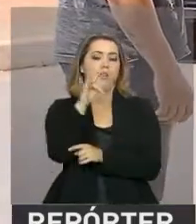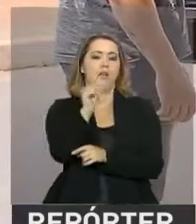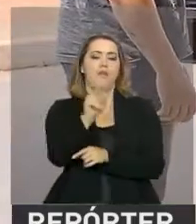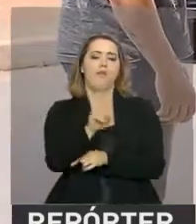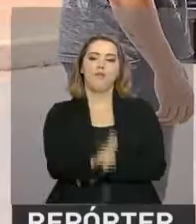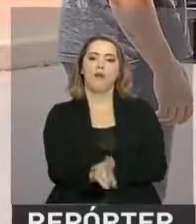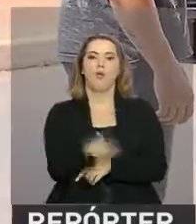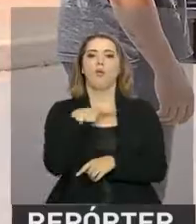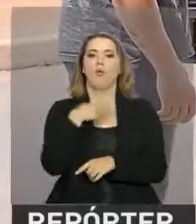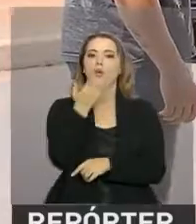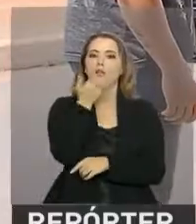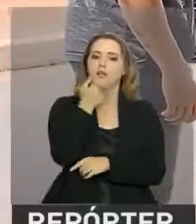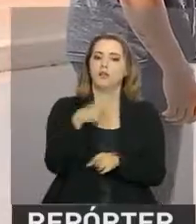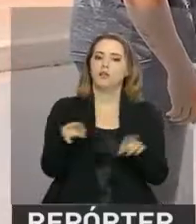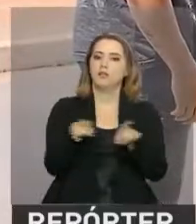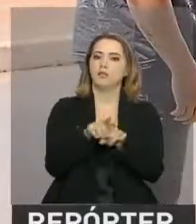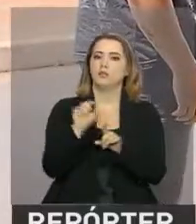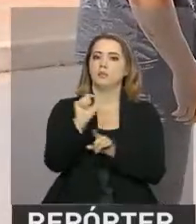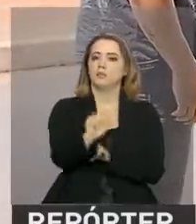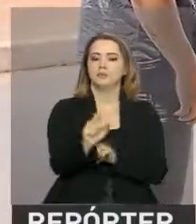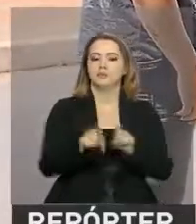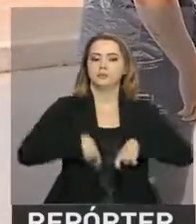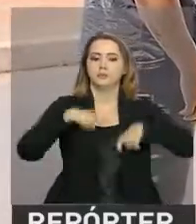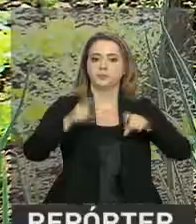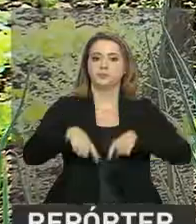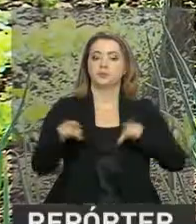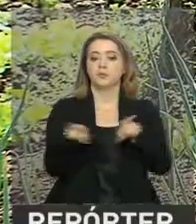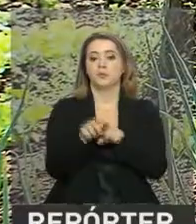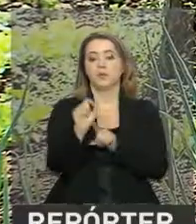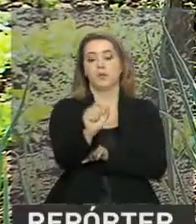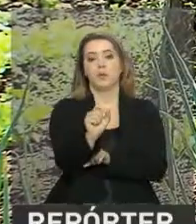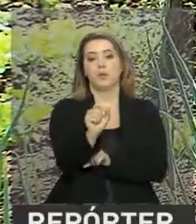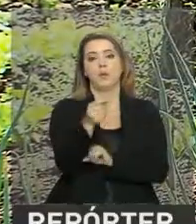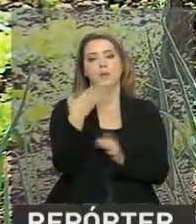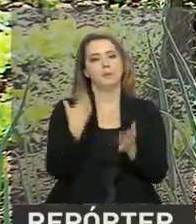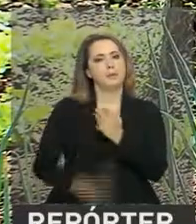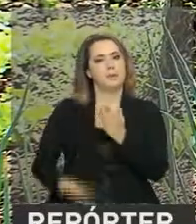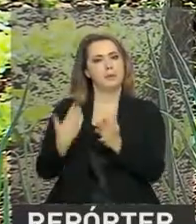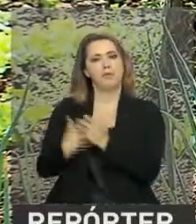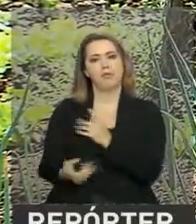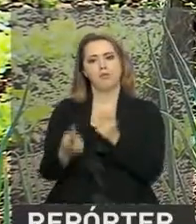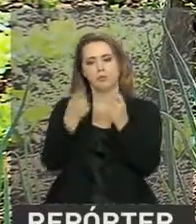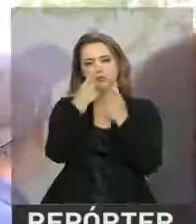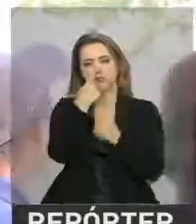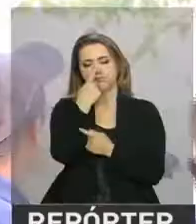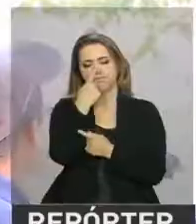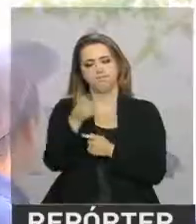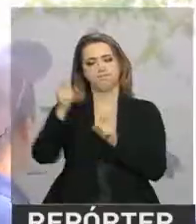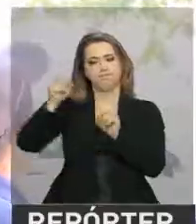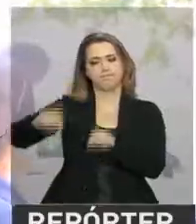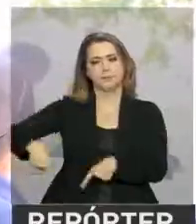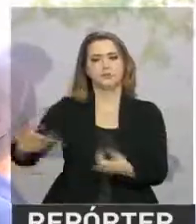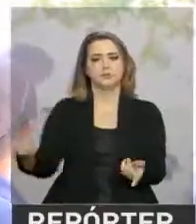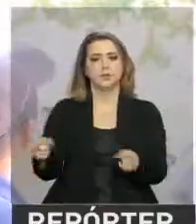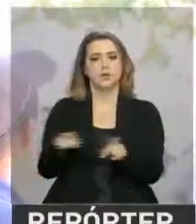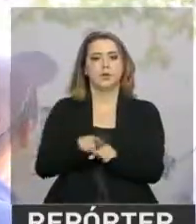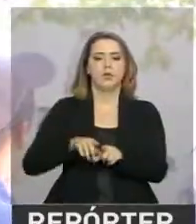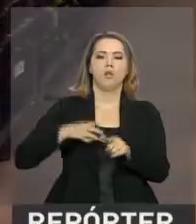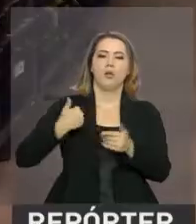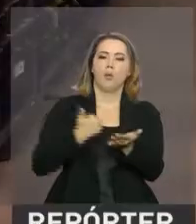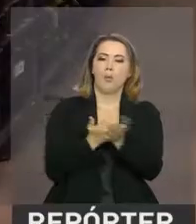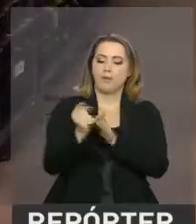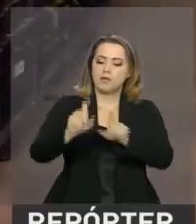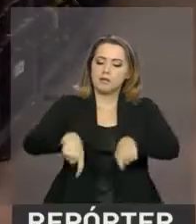Nações Unidas para a Alimentação e Agricultura. O desperdício começa na colheita, passa pelo